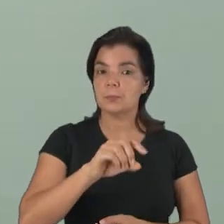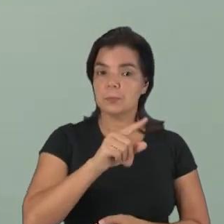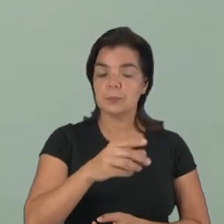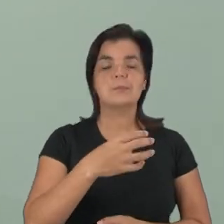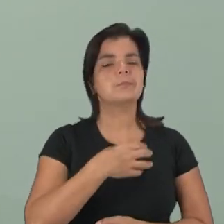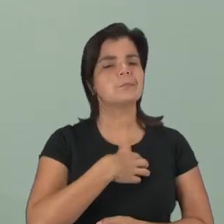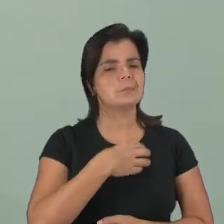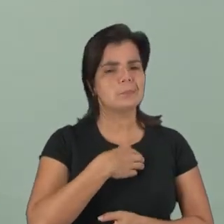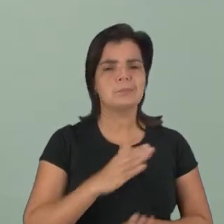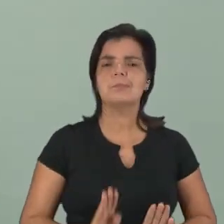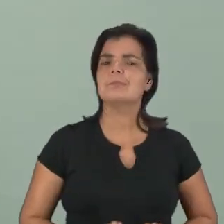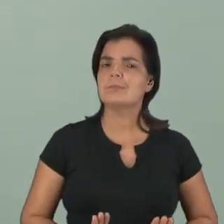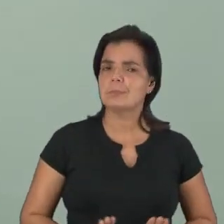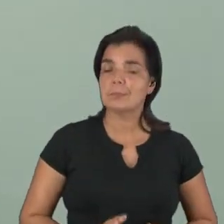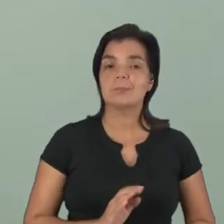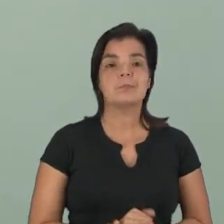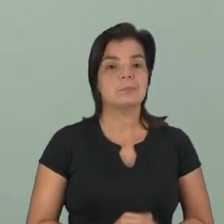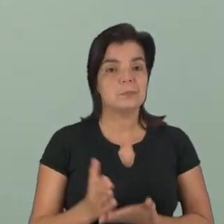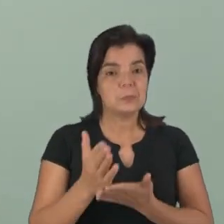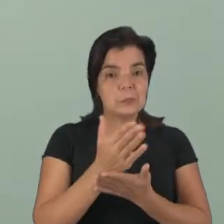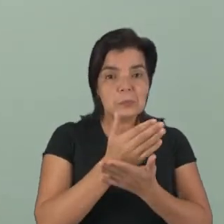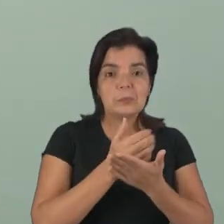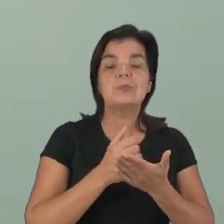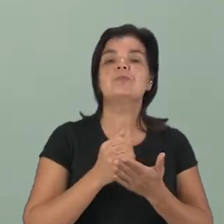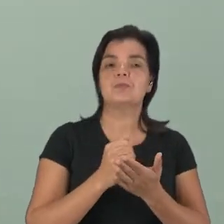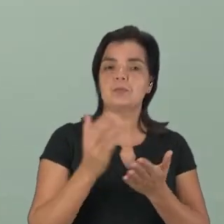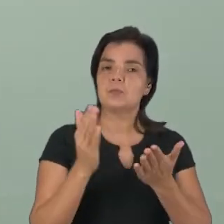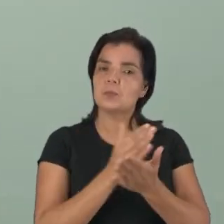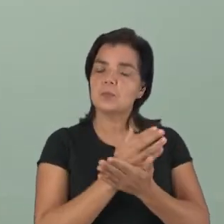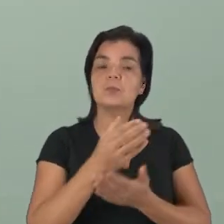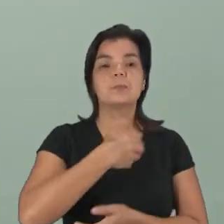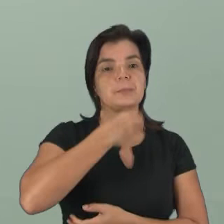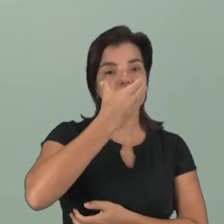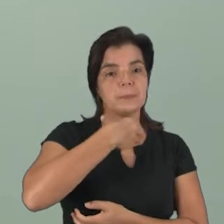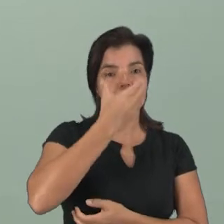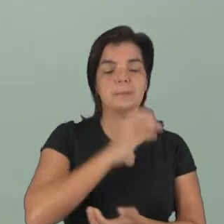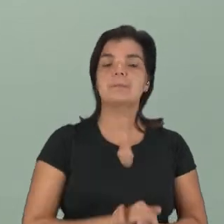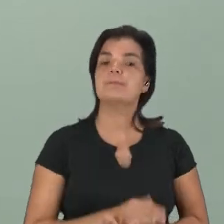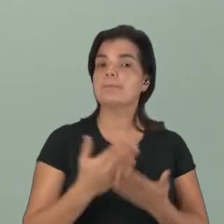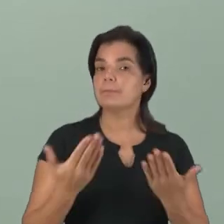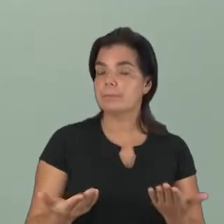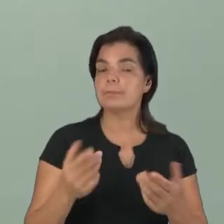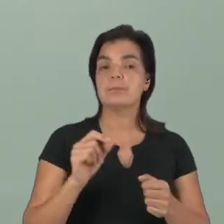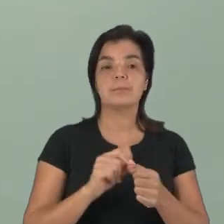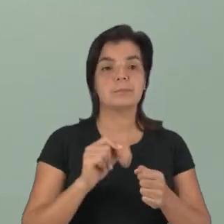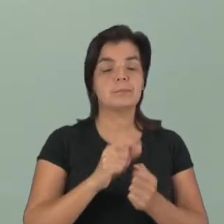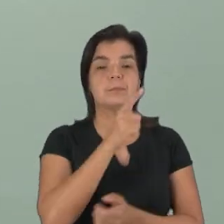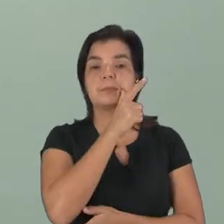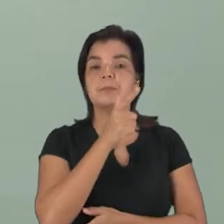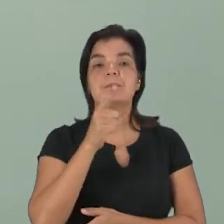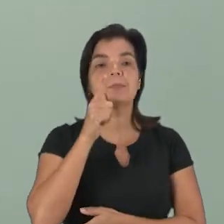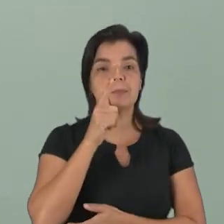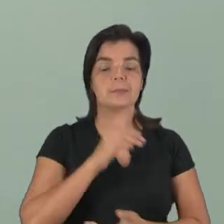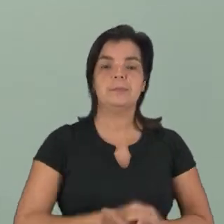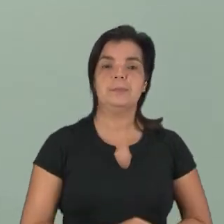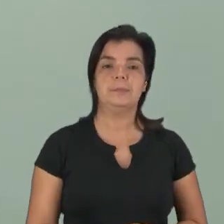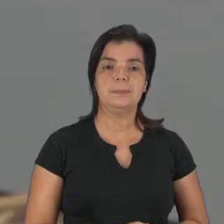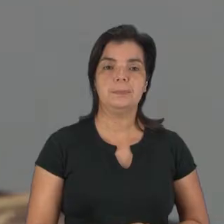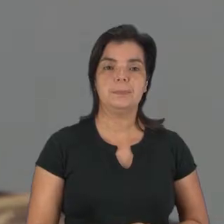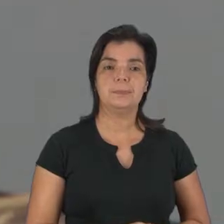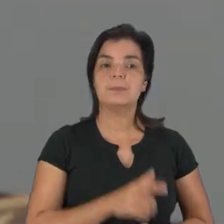também sentiu fome tinha colhido ali alguns frutos então ele fez um lanche